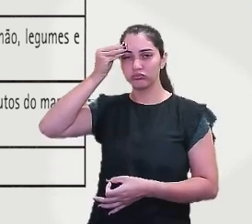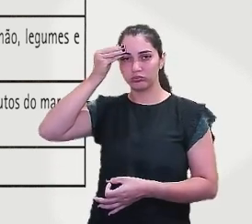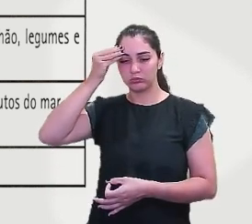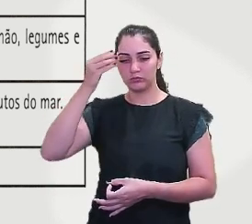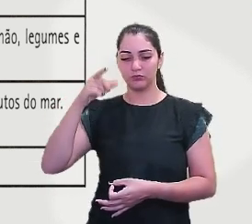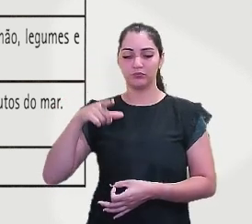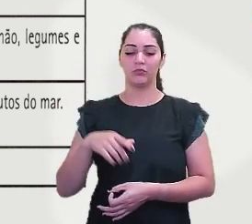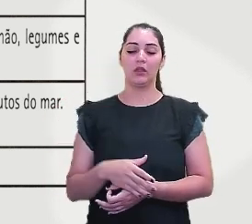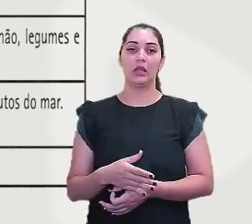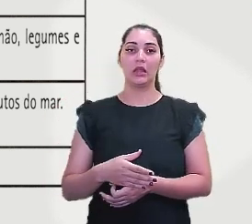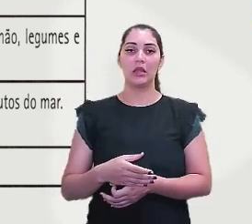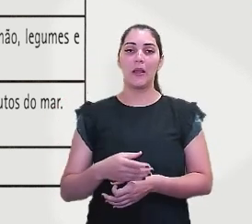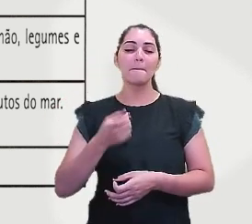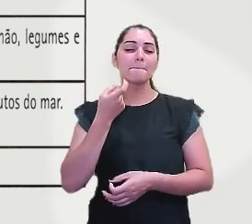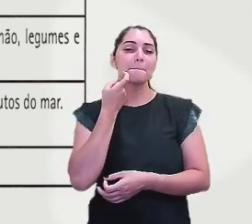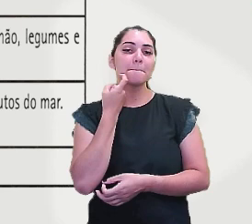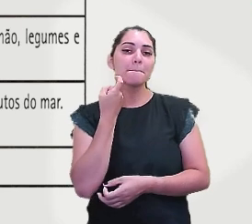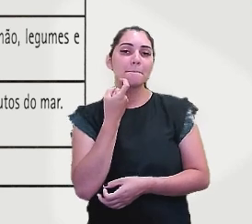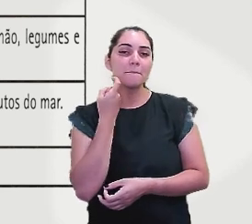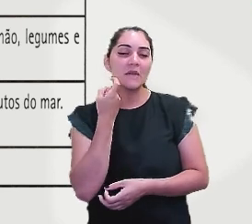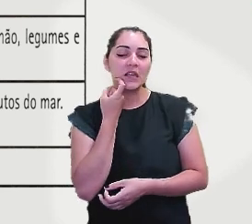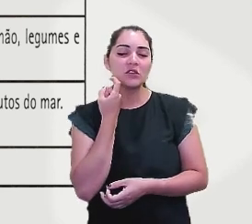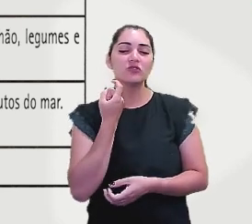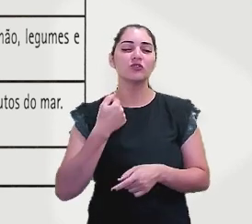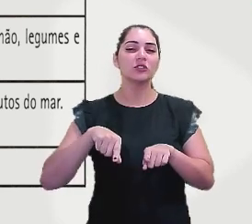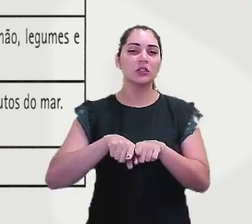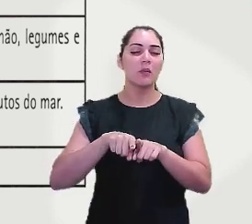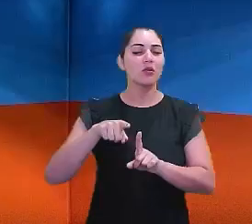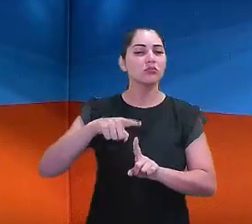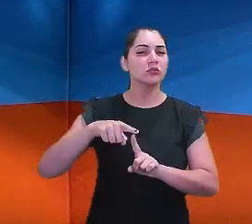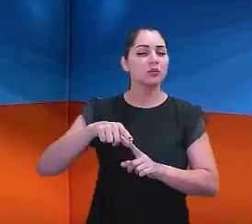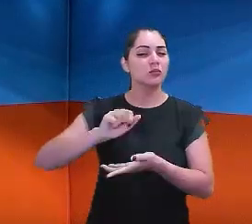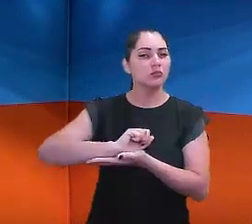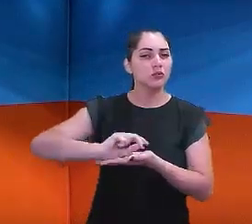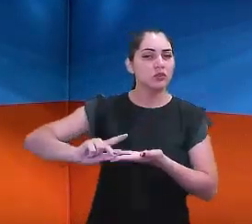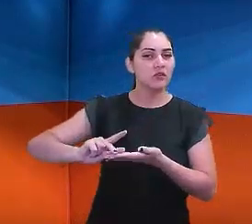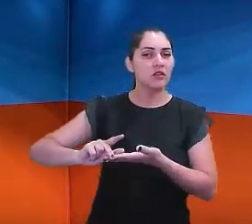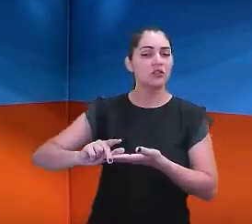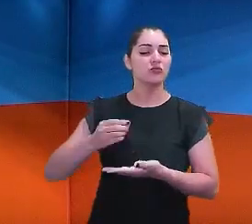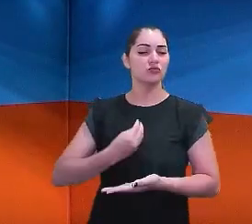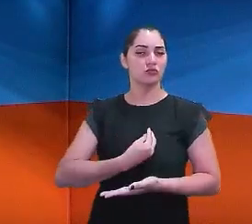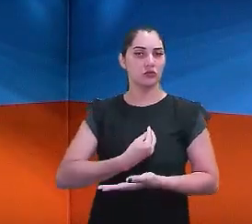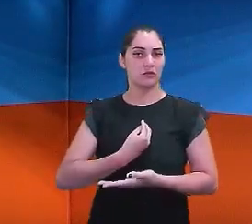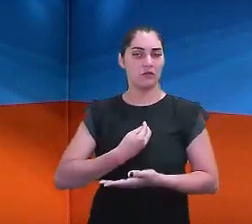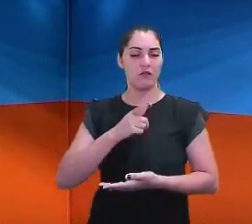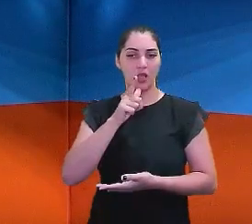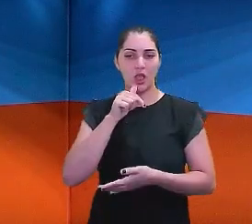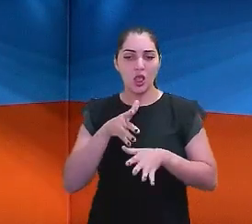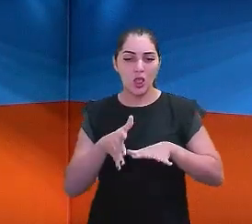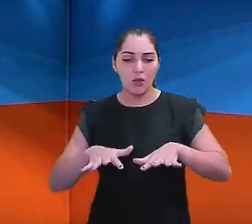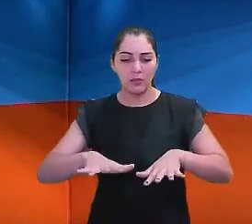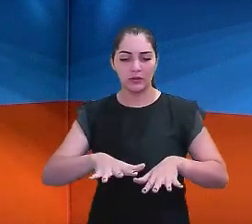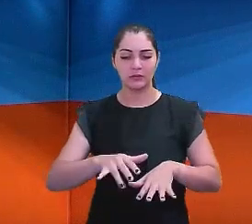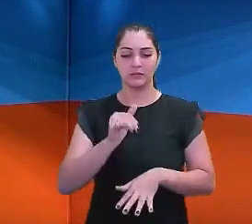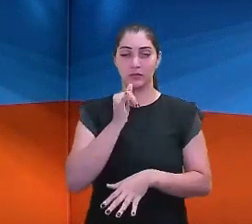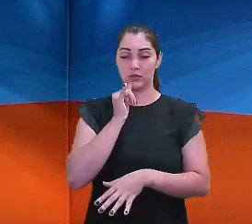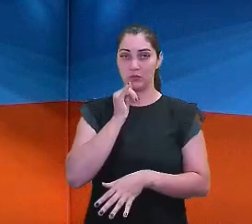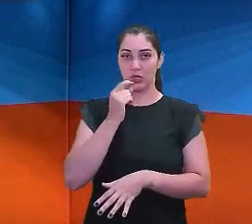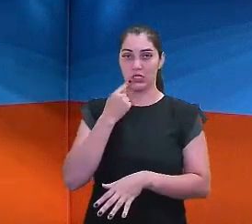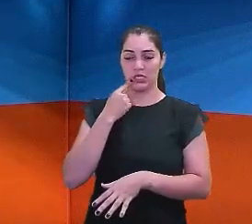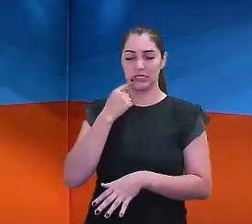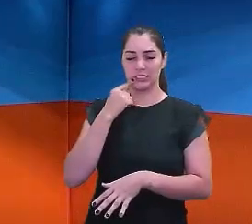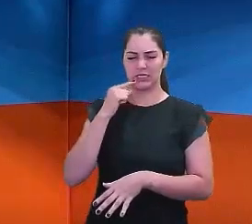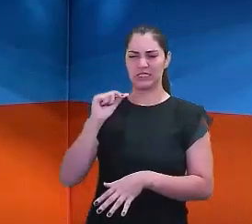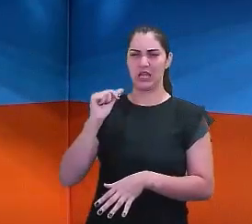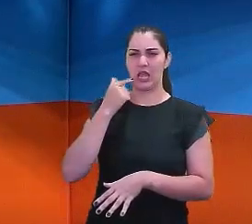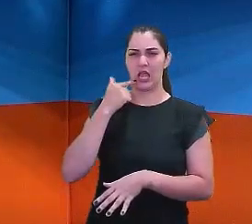iodado, peixes e frutos do mar. É interessante, volta aqui comigo, por favor, produção, que eu acho que é importante pontuar isso. Sal de cozinha